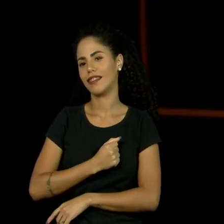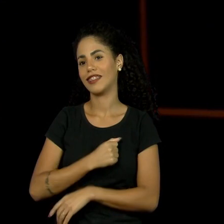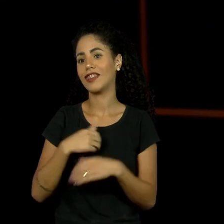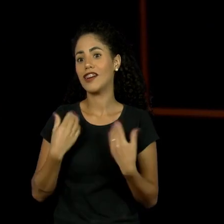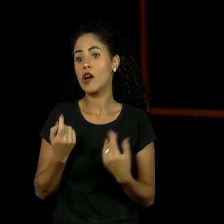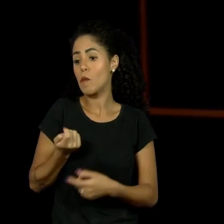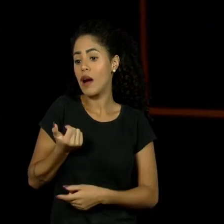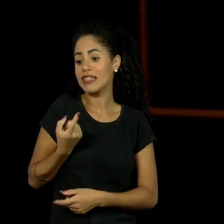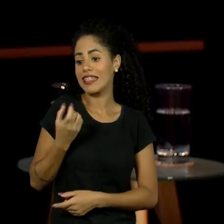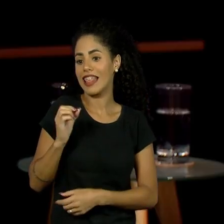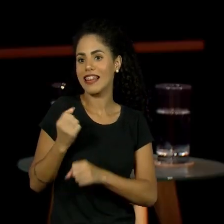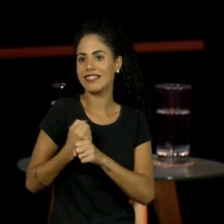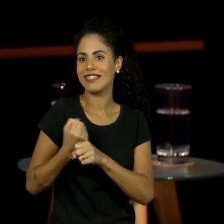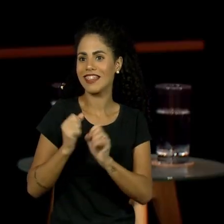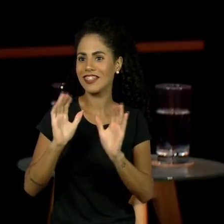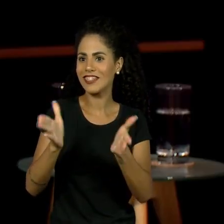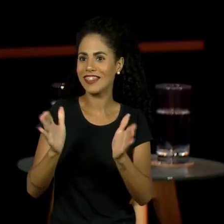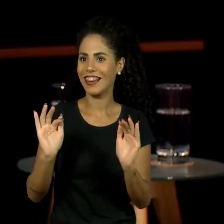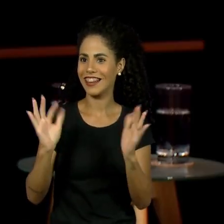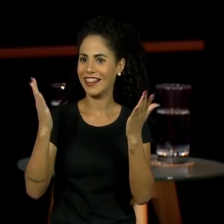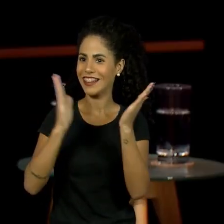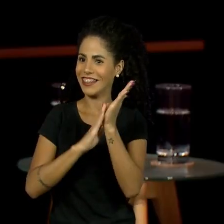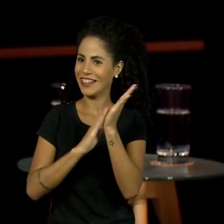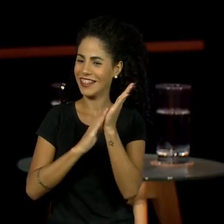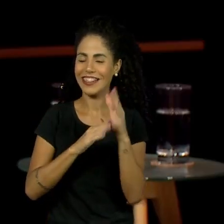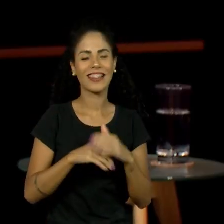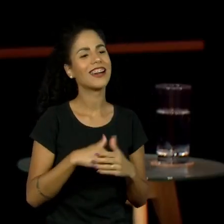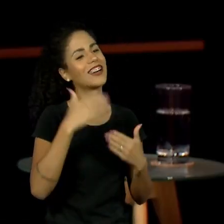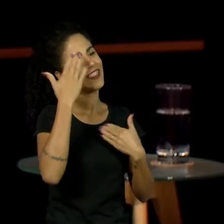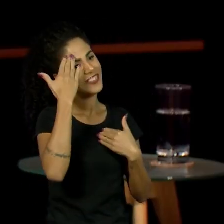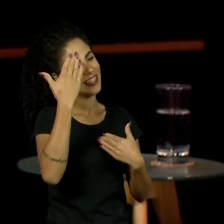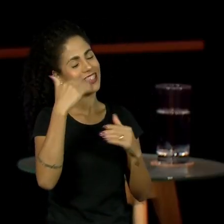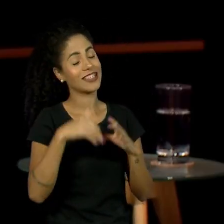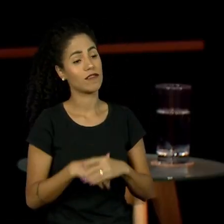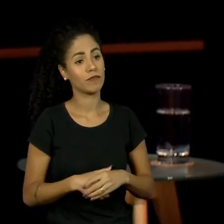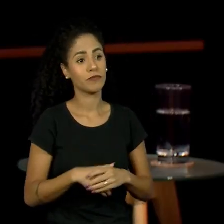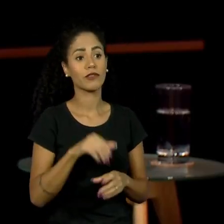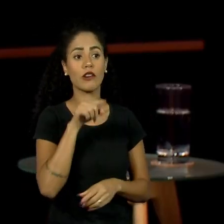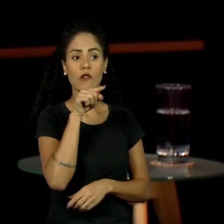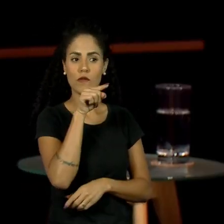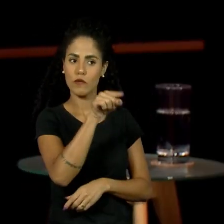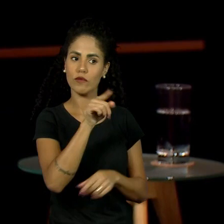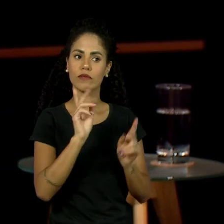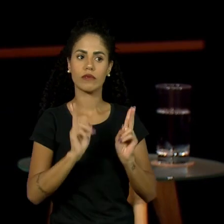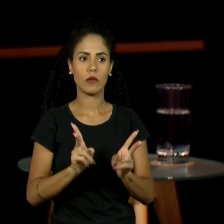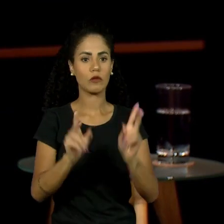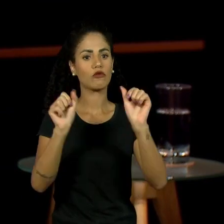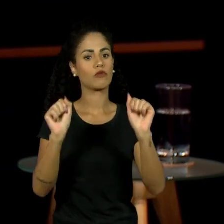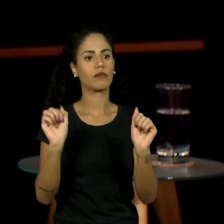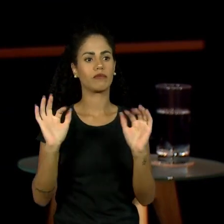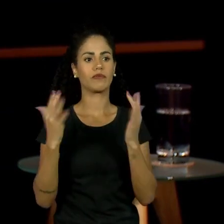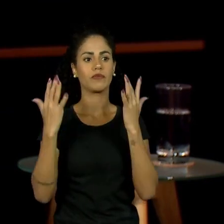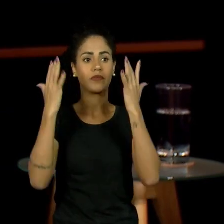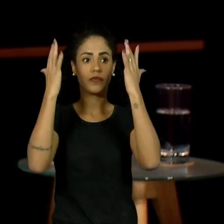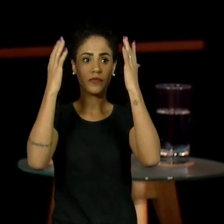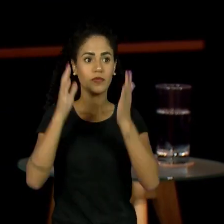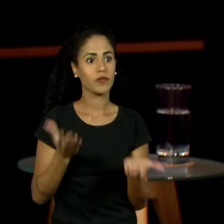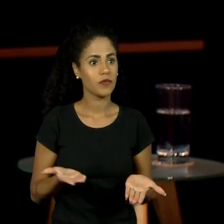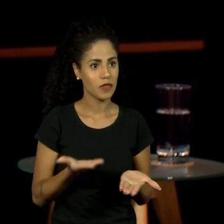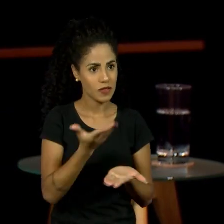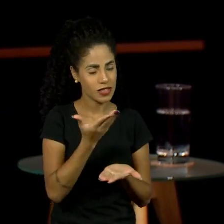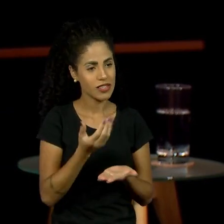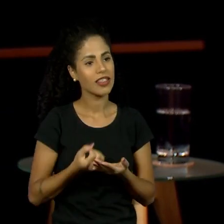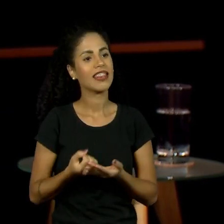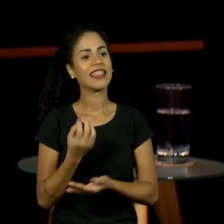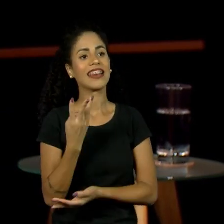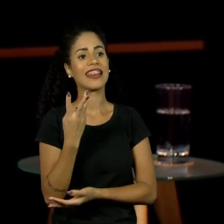comemorar 10 anos. Muito obrigado por suas palavras. Badi, você ainda está no rescaldo das comemorações dos seus 35